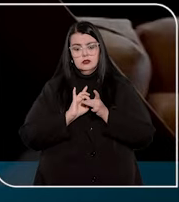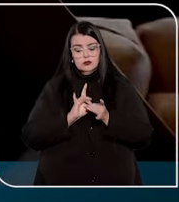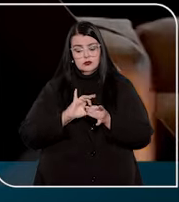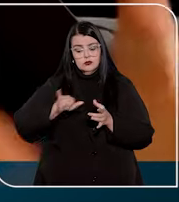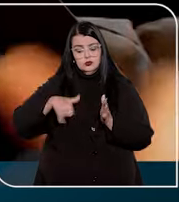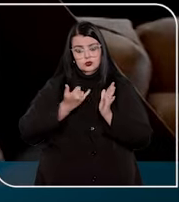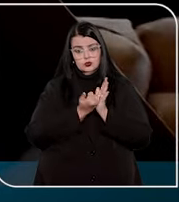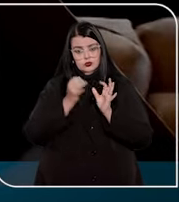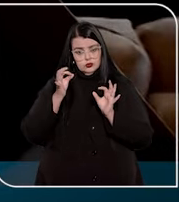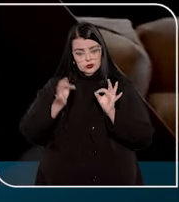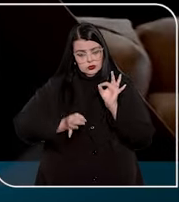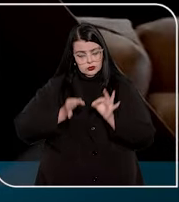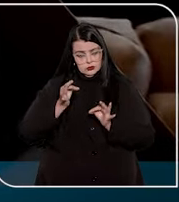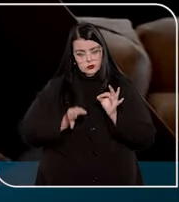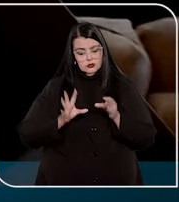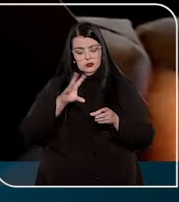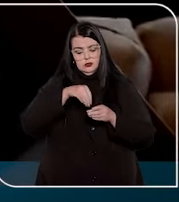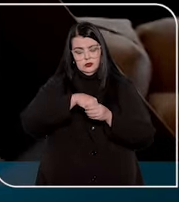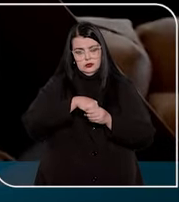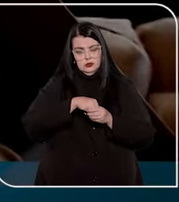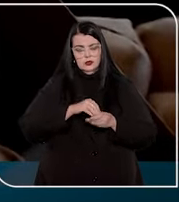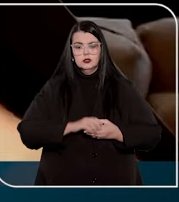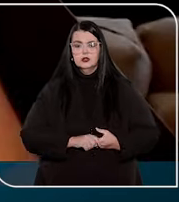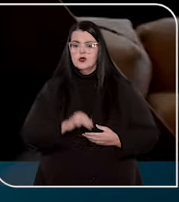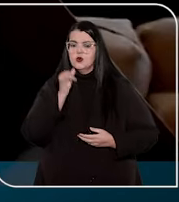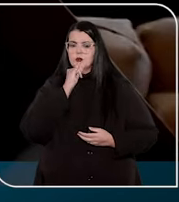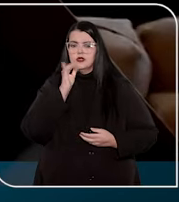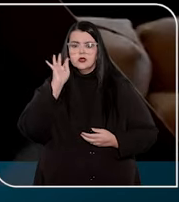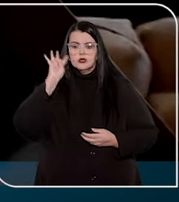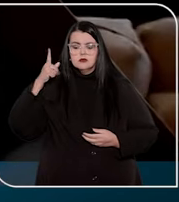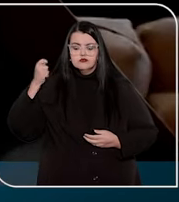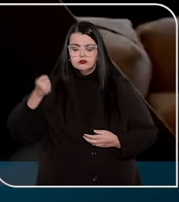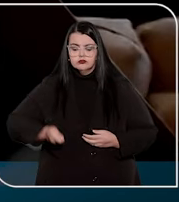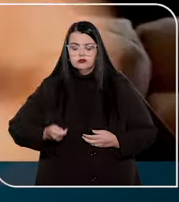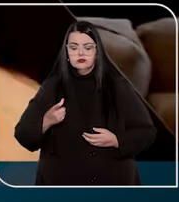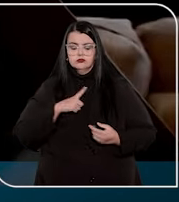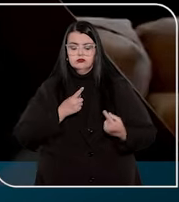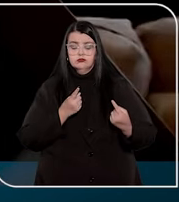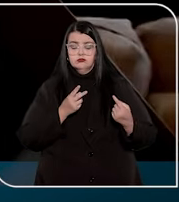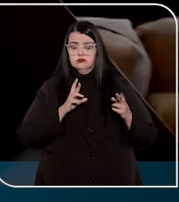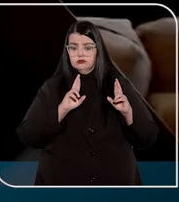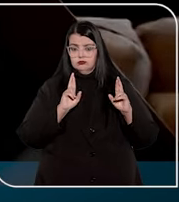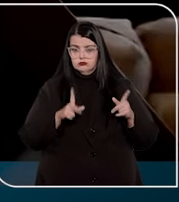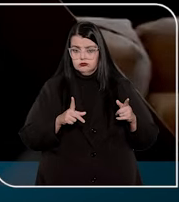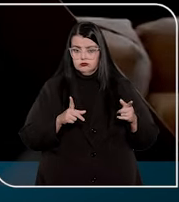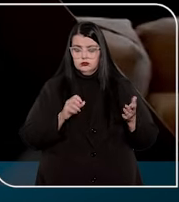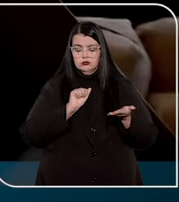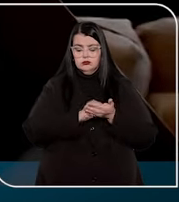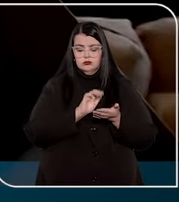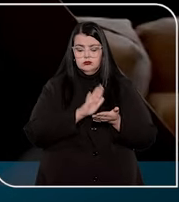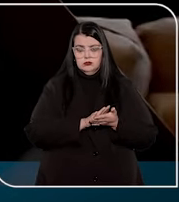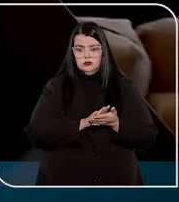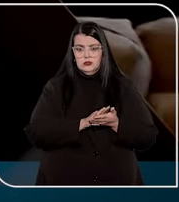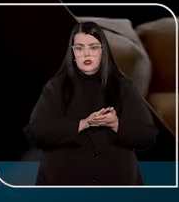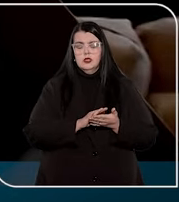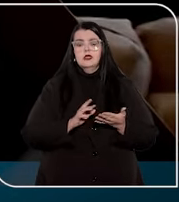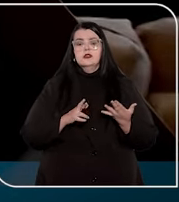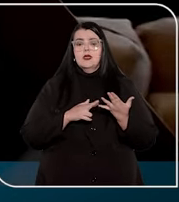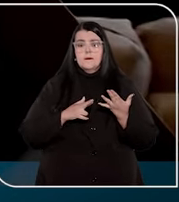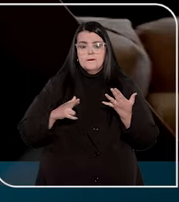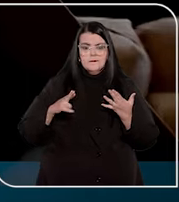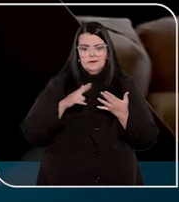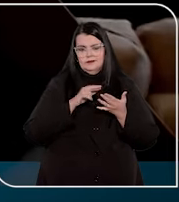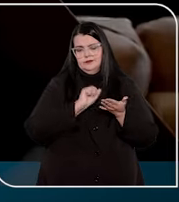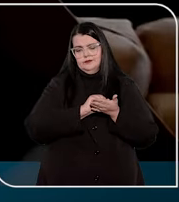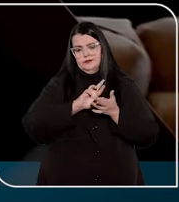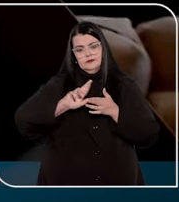jurisprudência interna. Às vezes a parte pega um acórdão que julgou o embargo de divergência e faz embargo de declaração dizendo que tem o